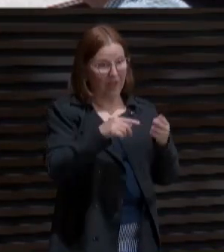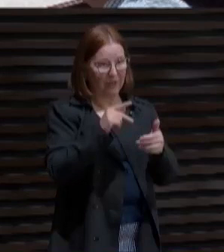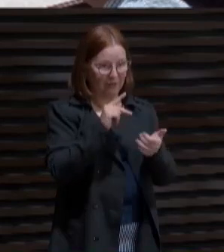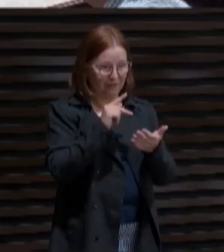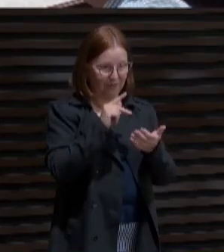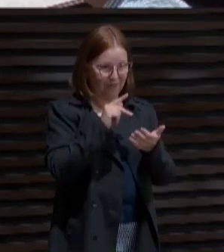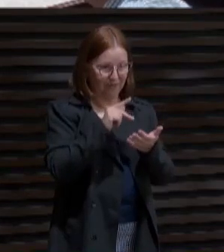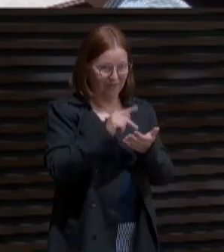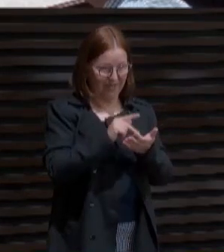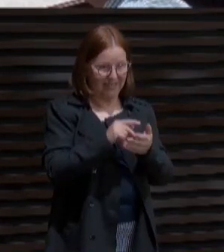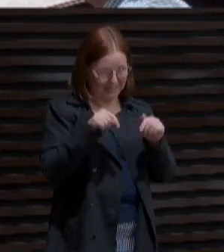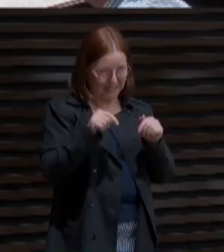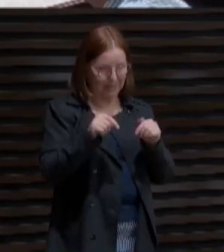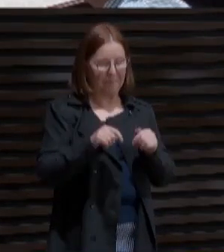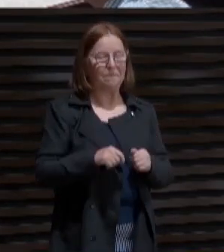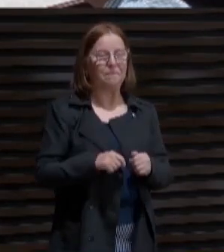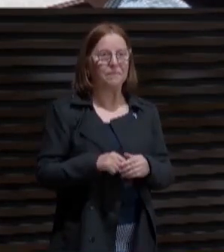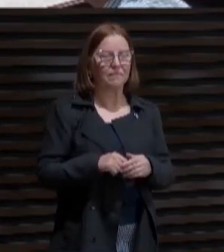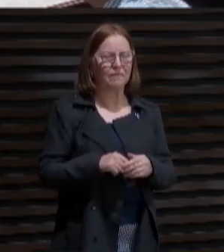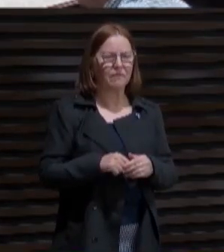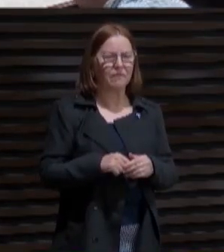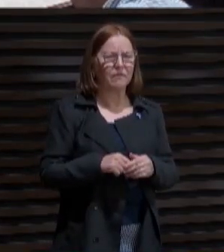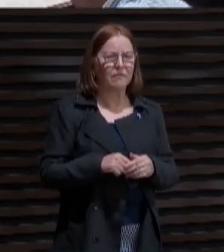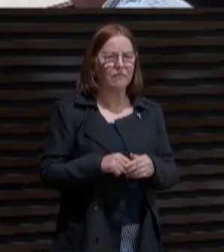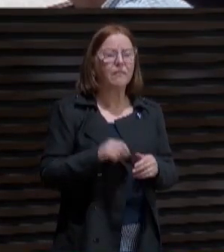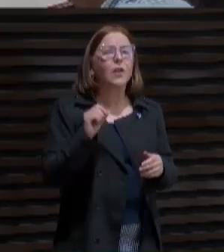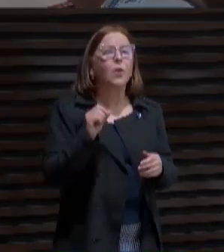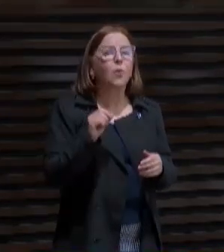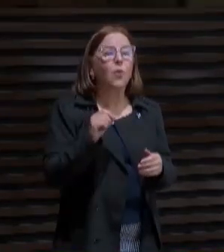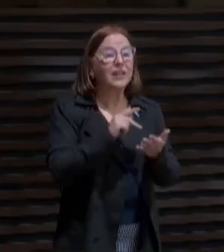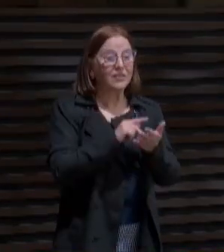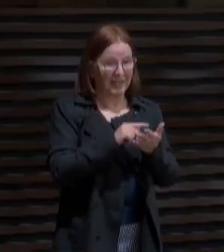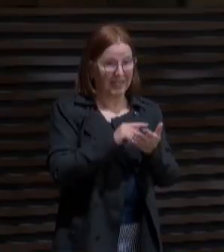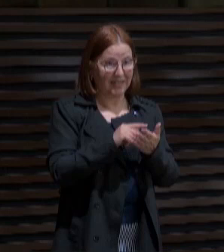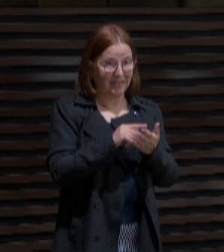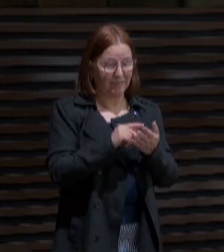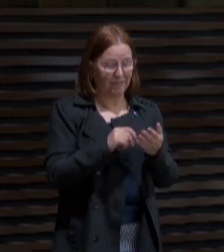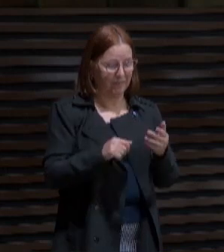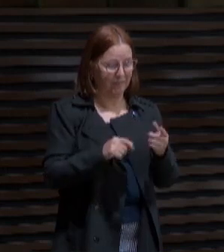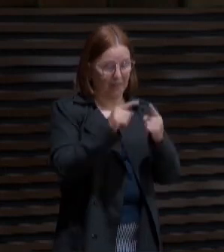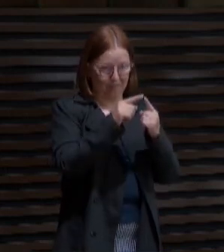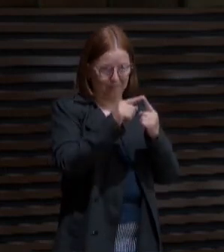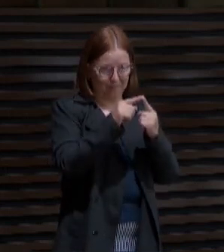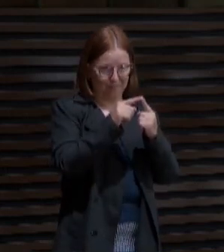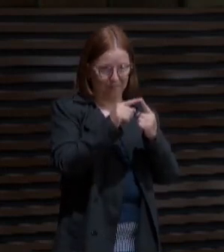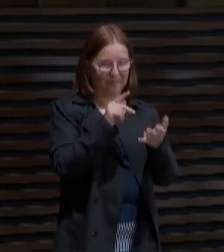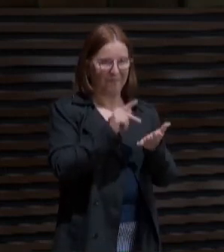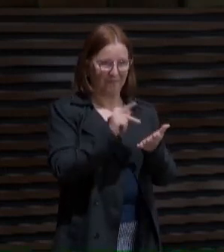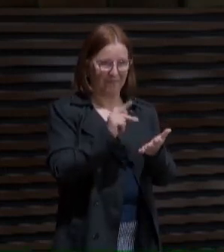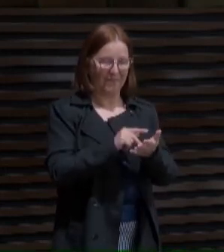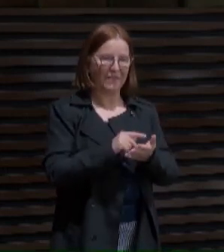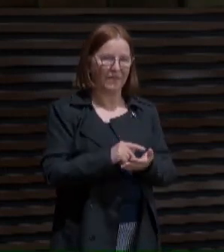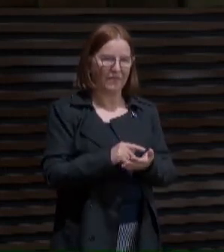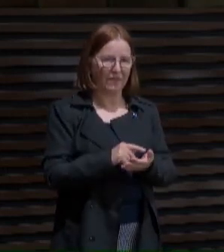com vocês. Que verdades são essas? A primeira verdade é